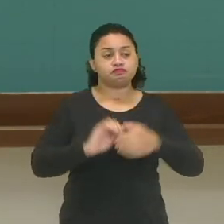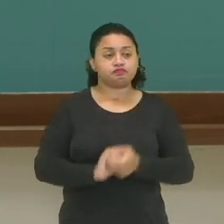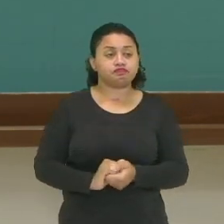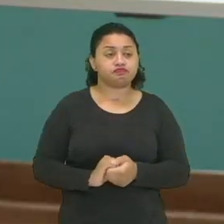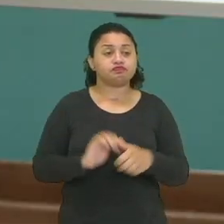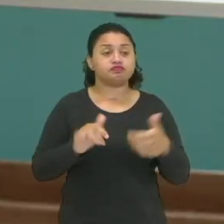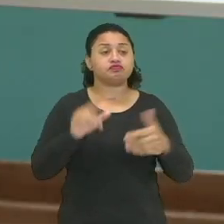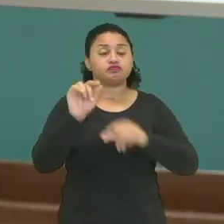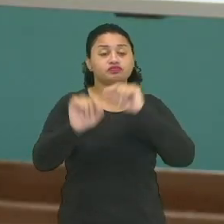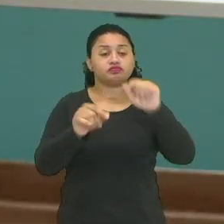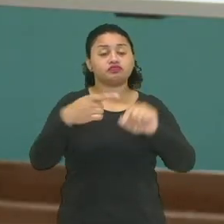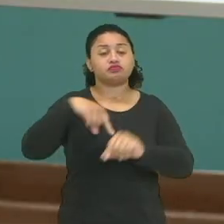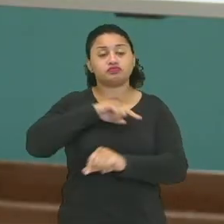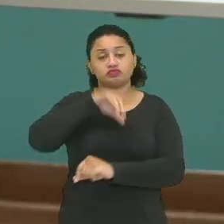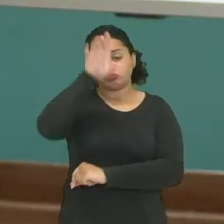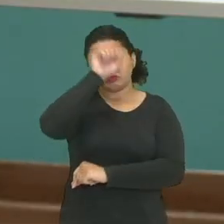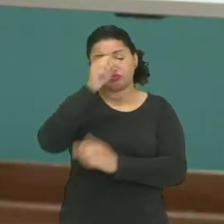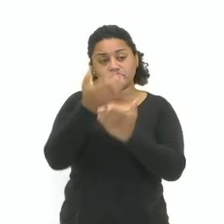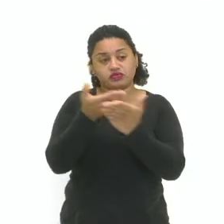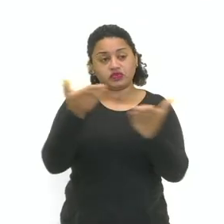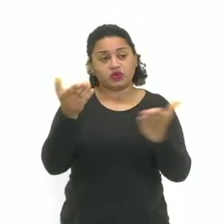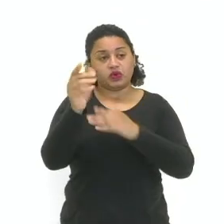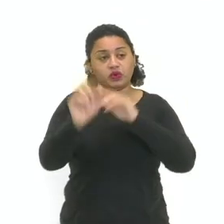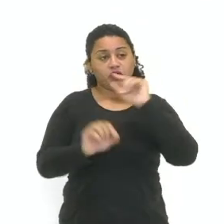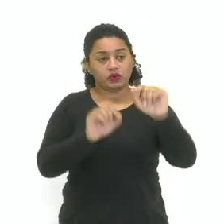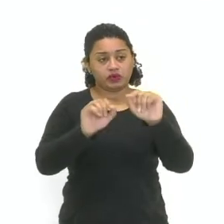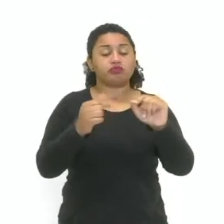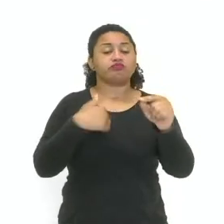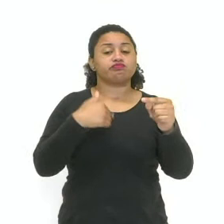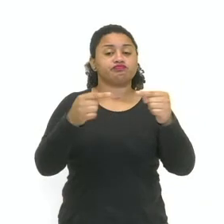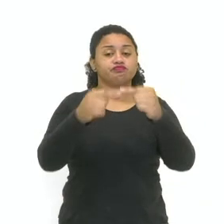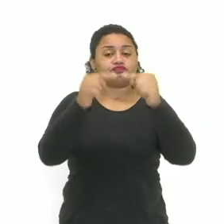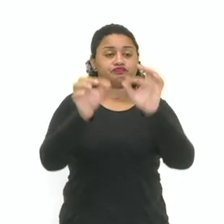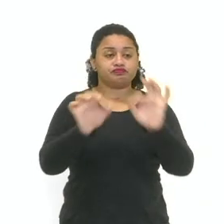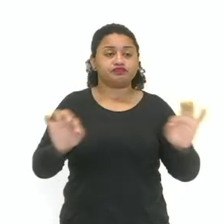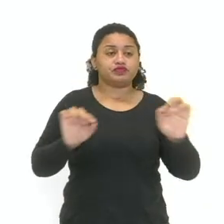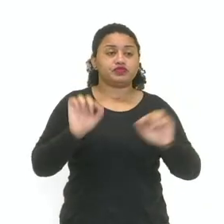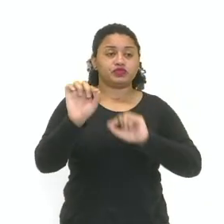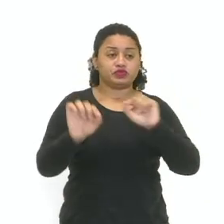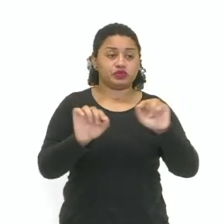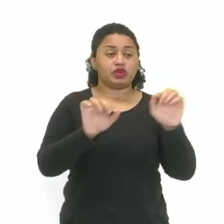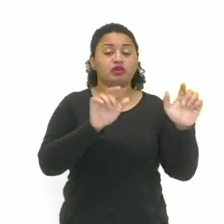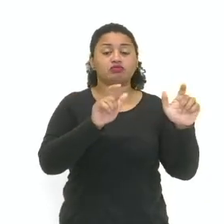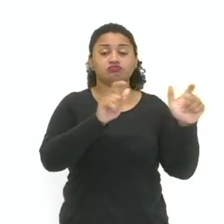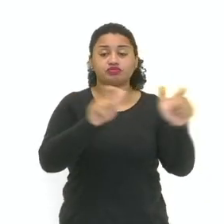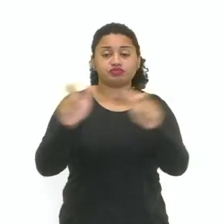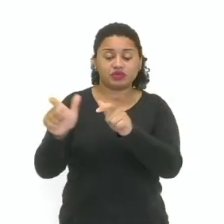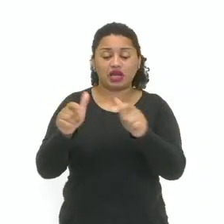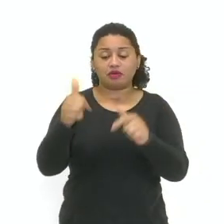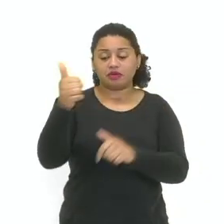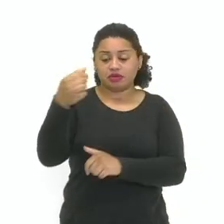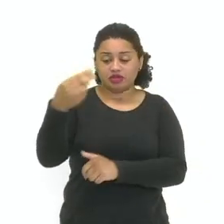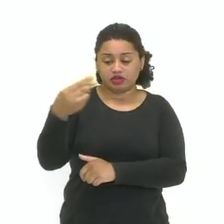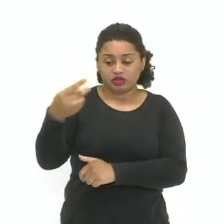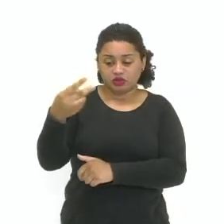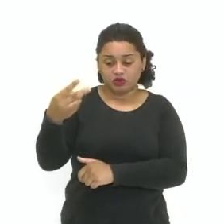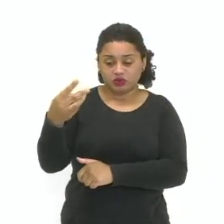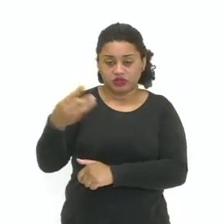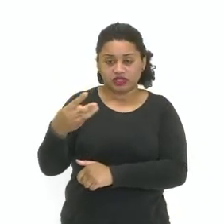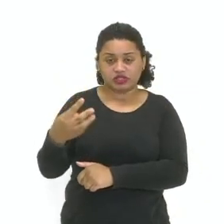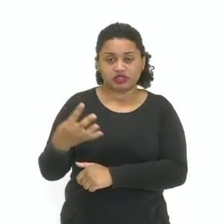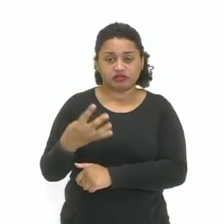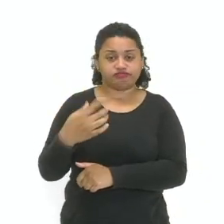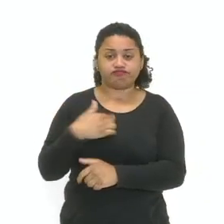que nós vimos na aula de hoje? Combinação simples. A ordem não importa, certo? Isso a gente já